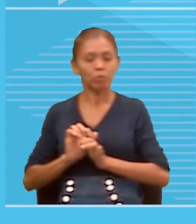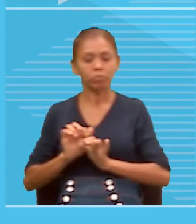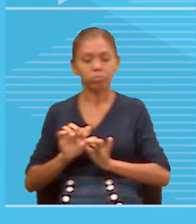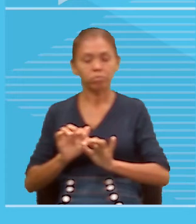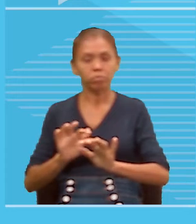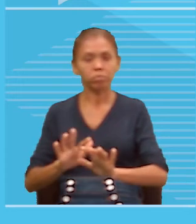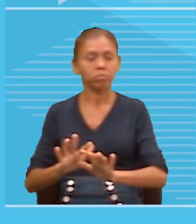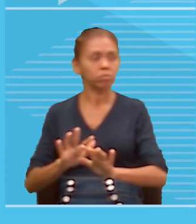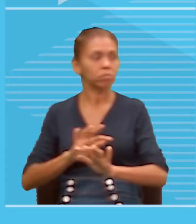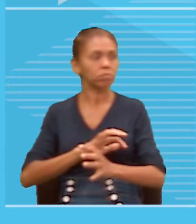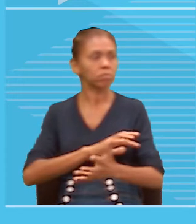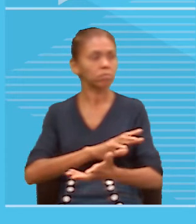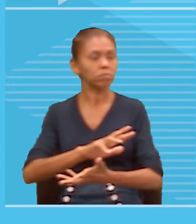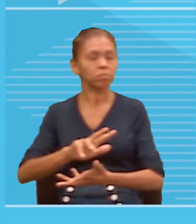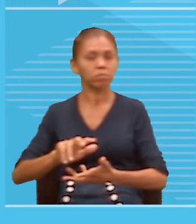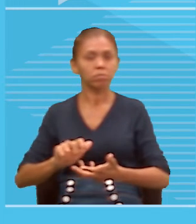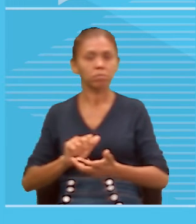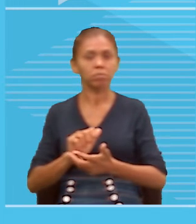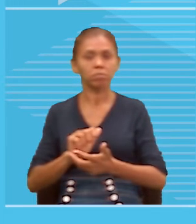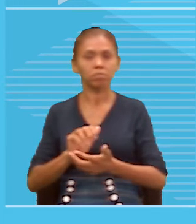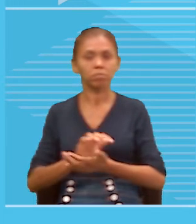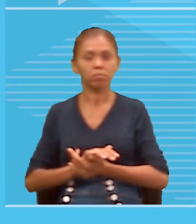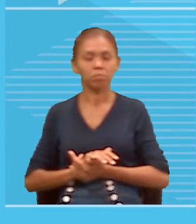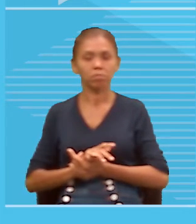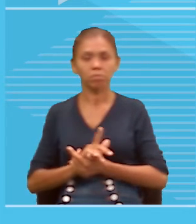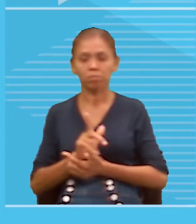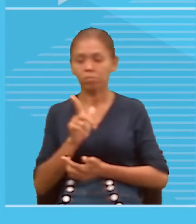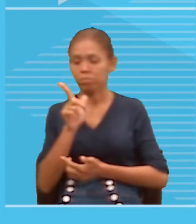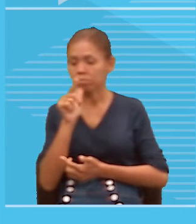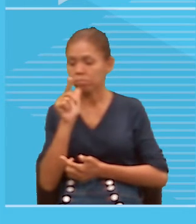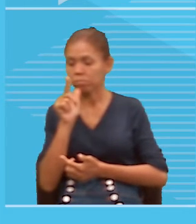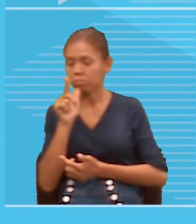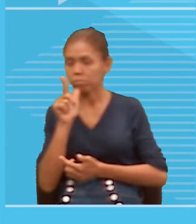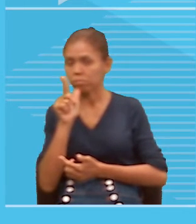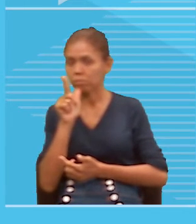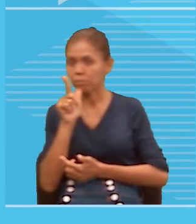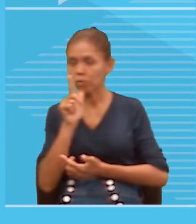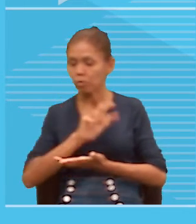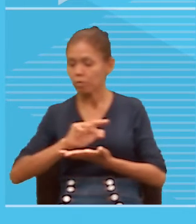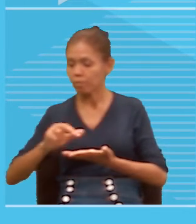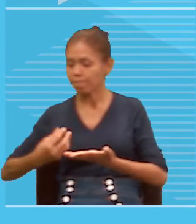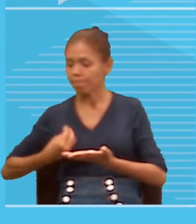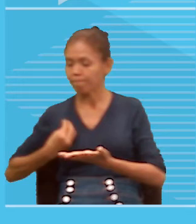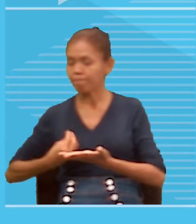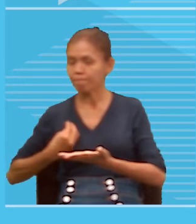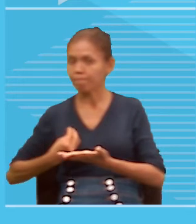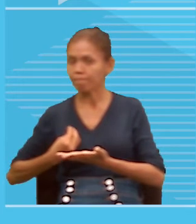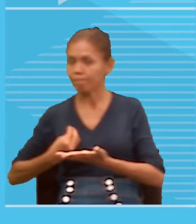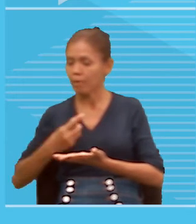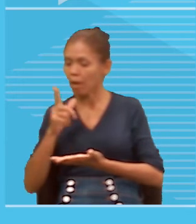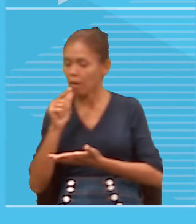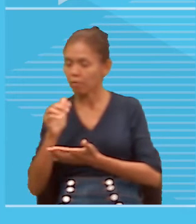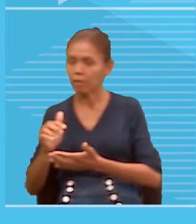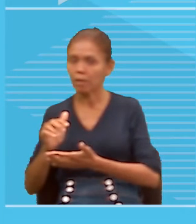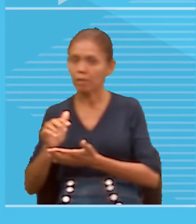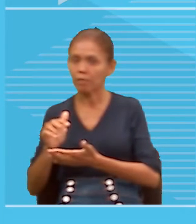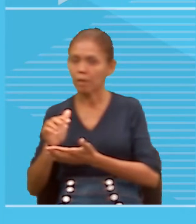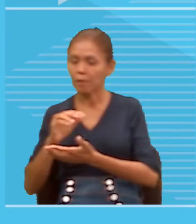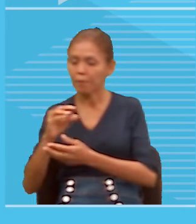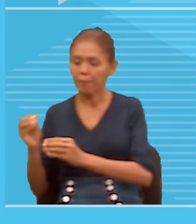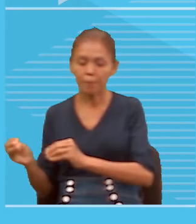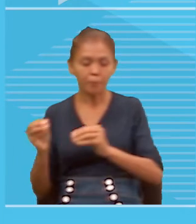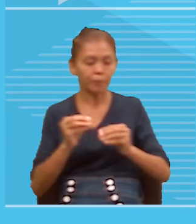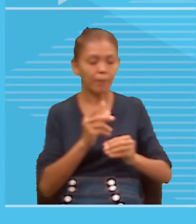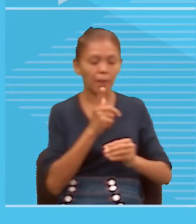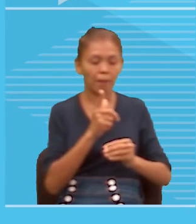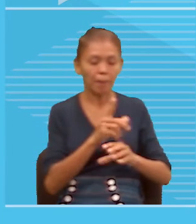Tá certo então para sair da água e ir para Terra meus amores várias adaptações tiveram que acontecer